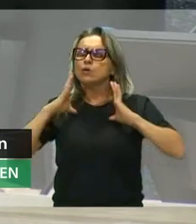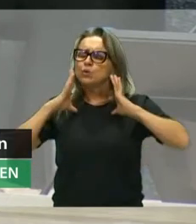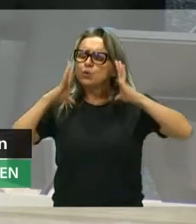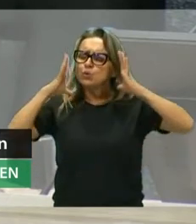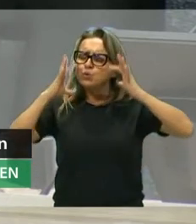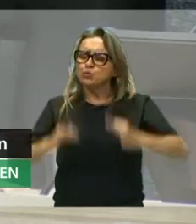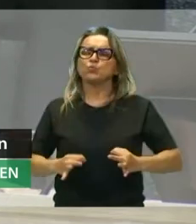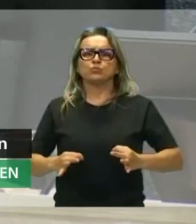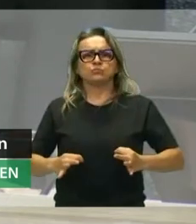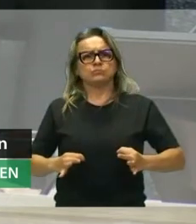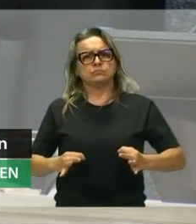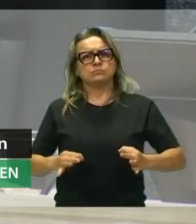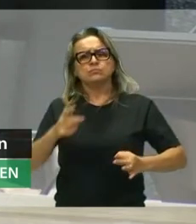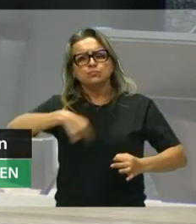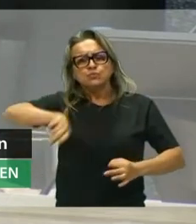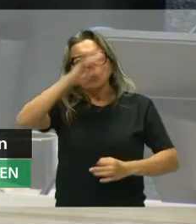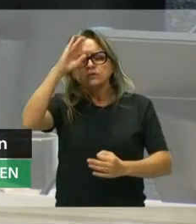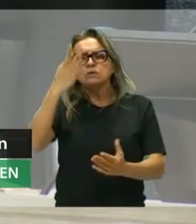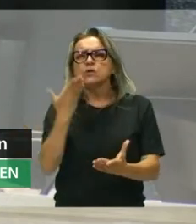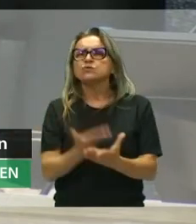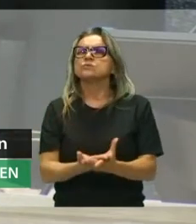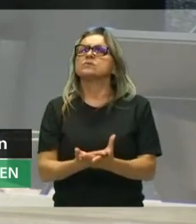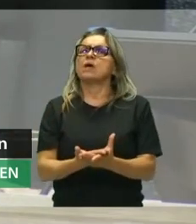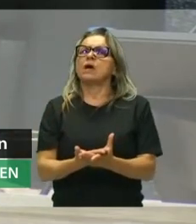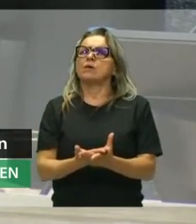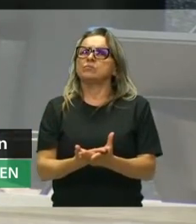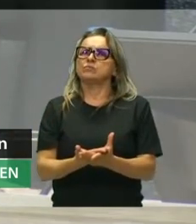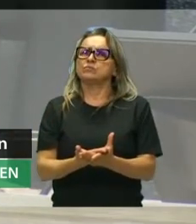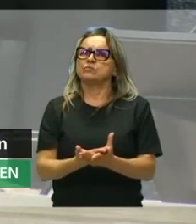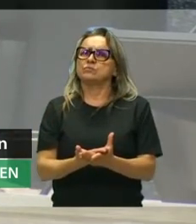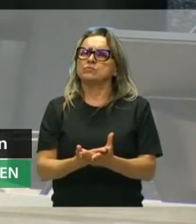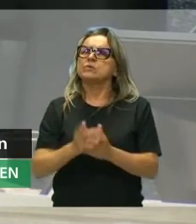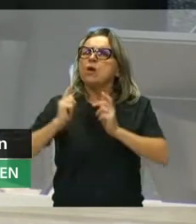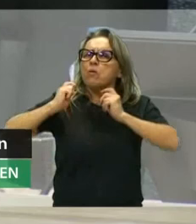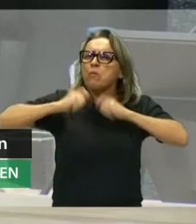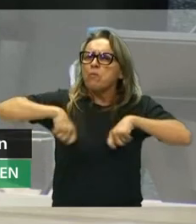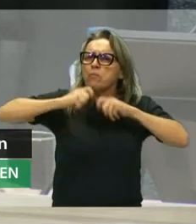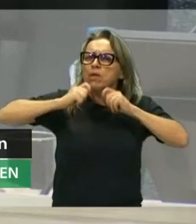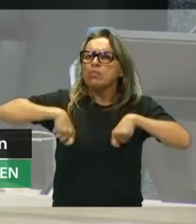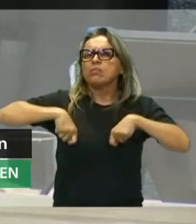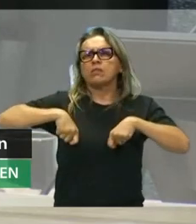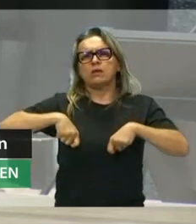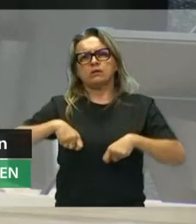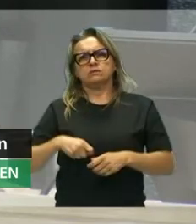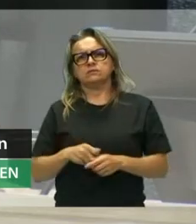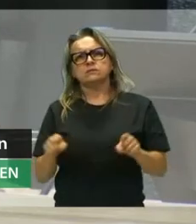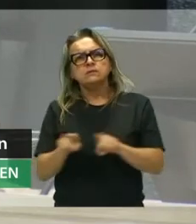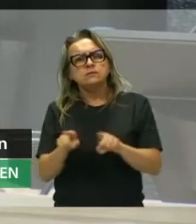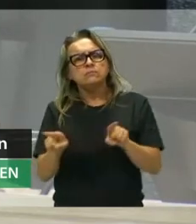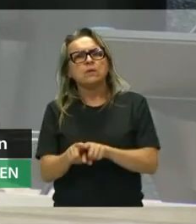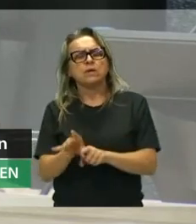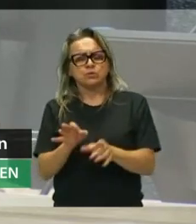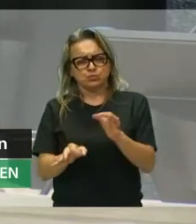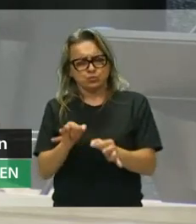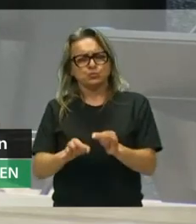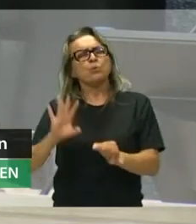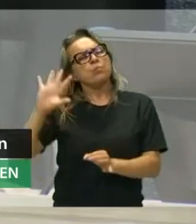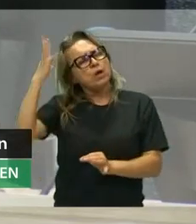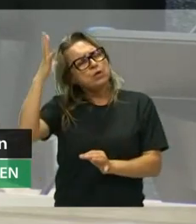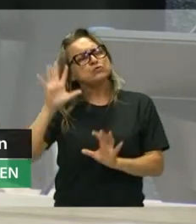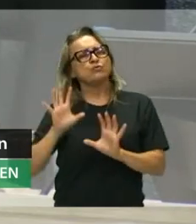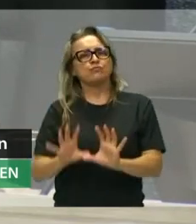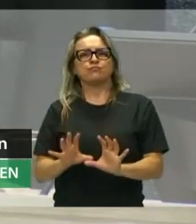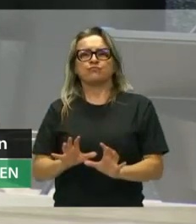e nós acreditamos na lisura, na retidão e na competência da promotoria para resolver essa